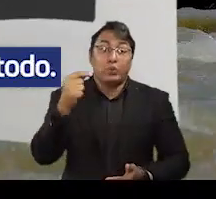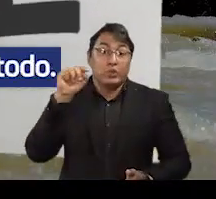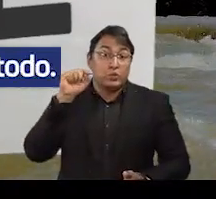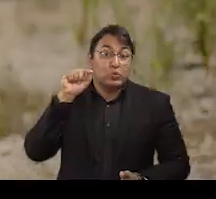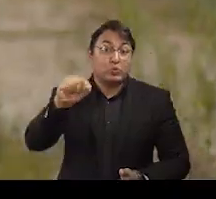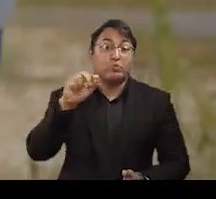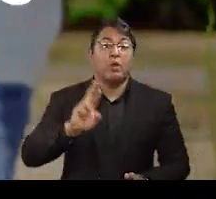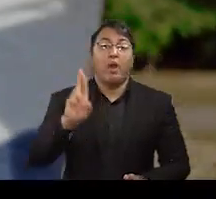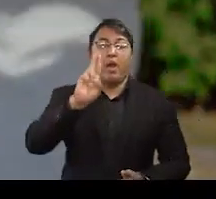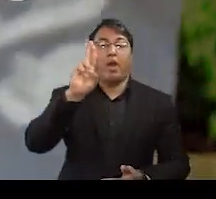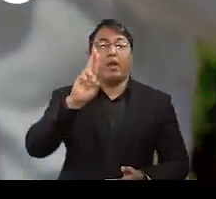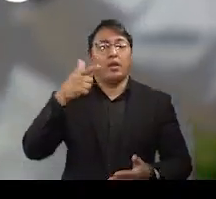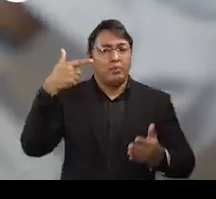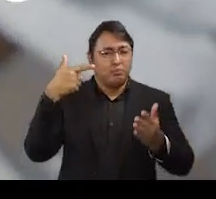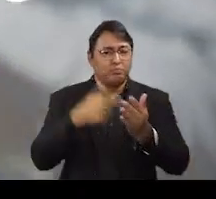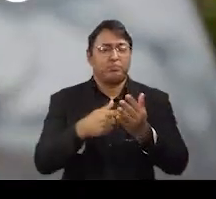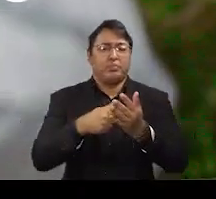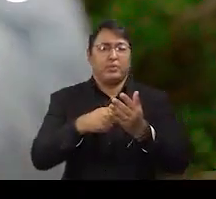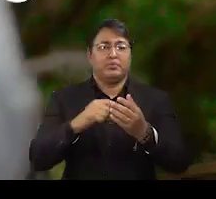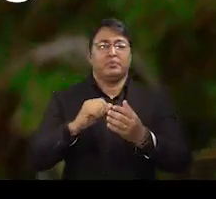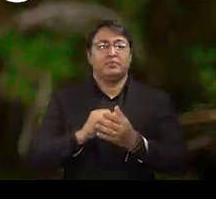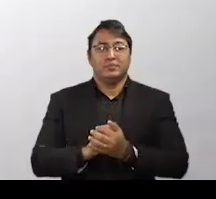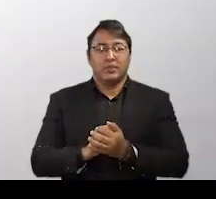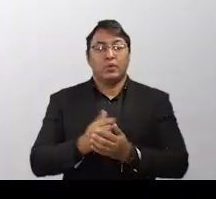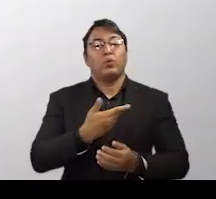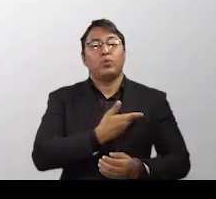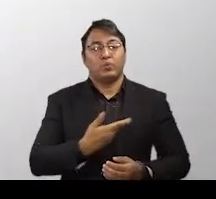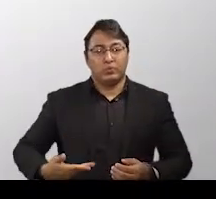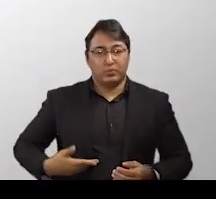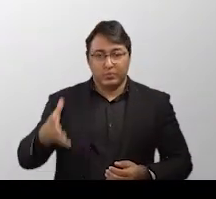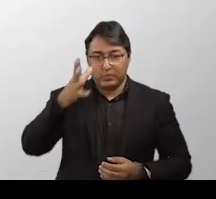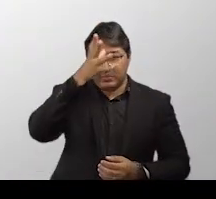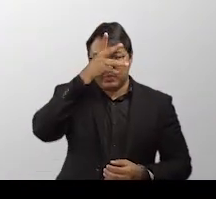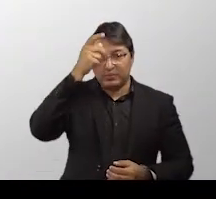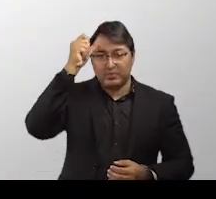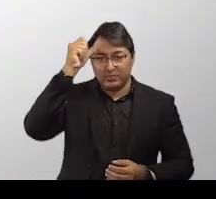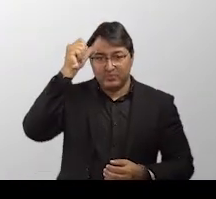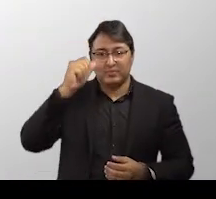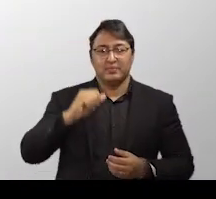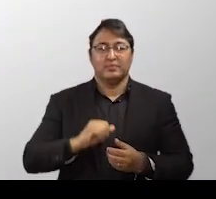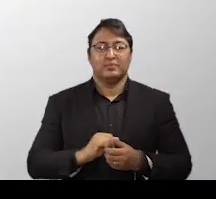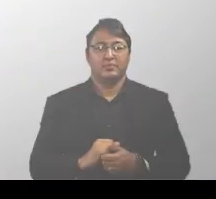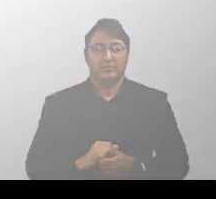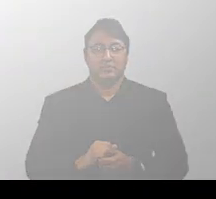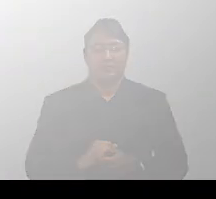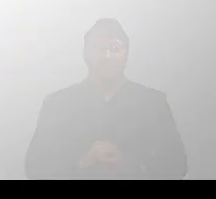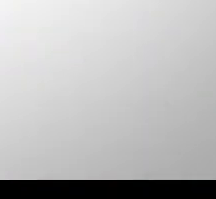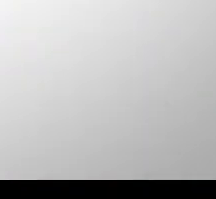reais. Denuncie. Governo de Mato Grosso.